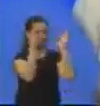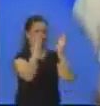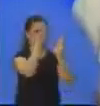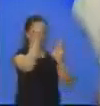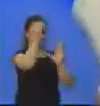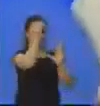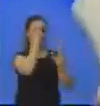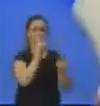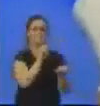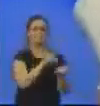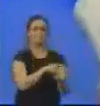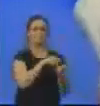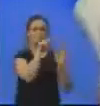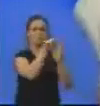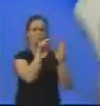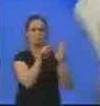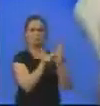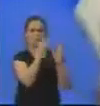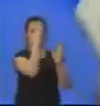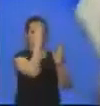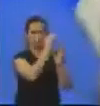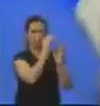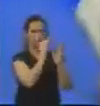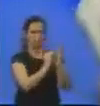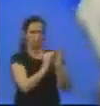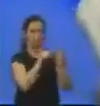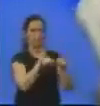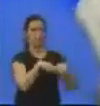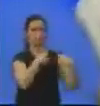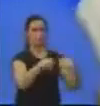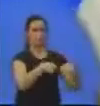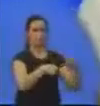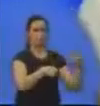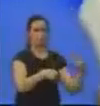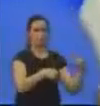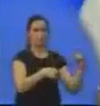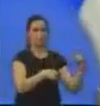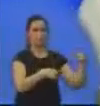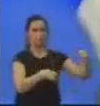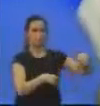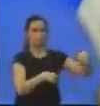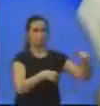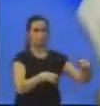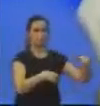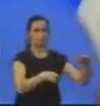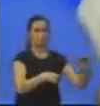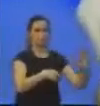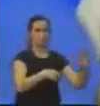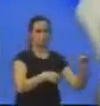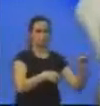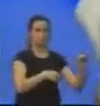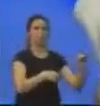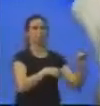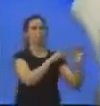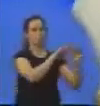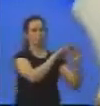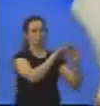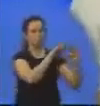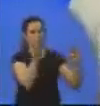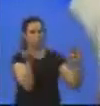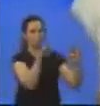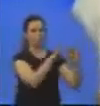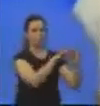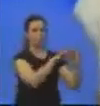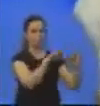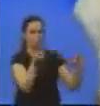algumas regras. O domínio, que se tiver pontos fora do domínio, serão retas que vão